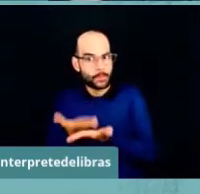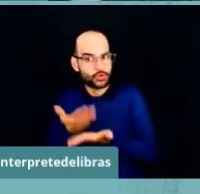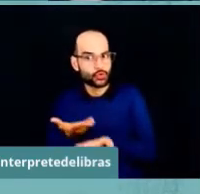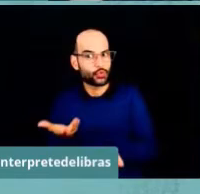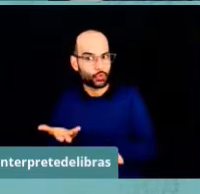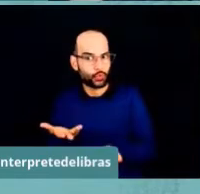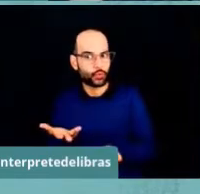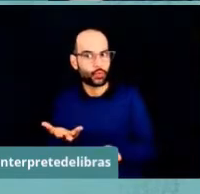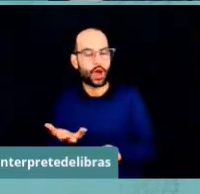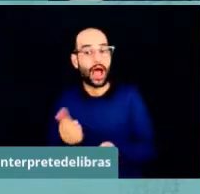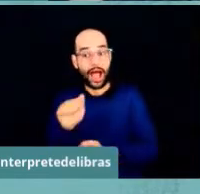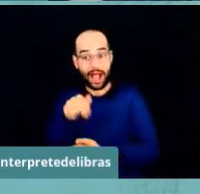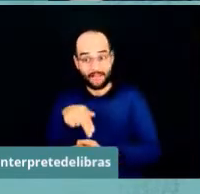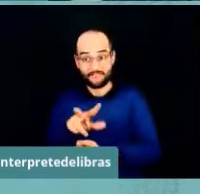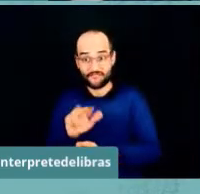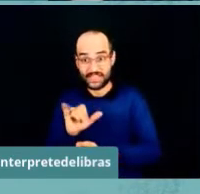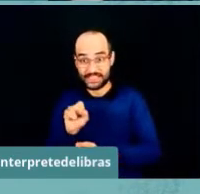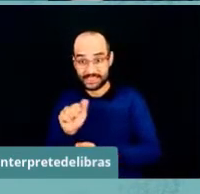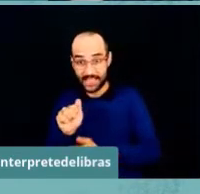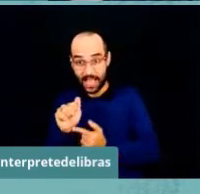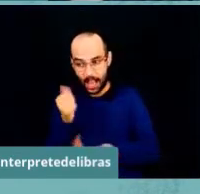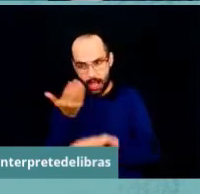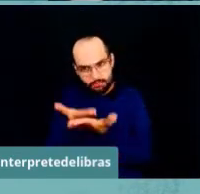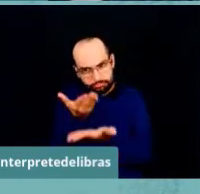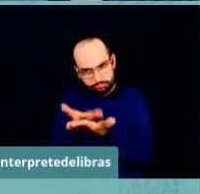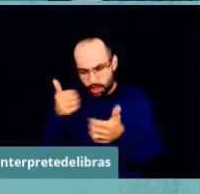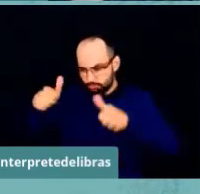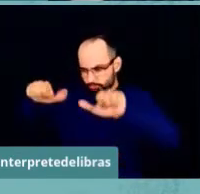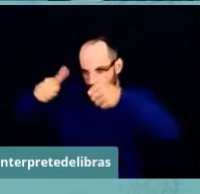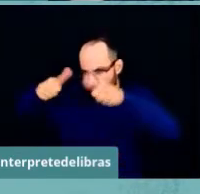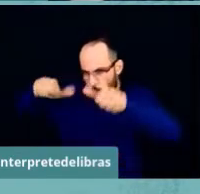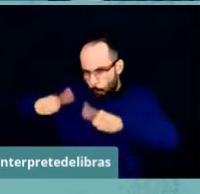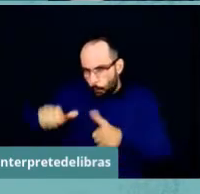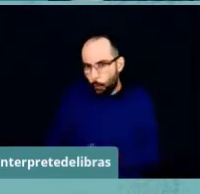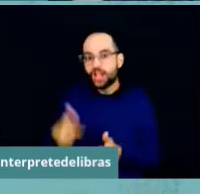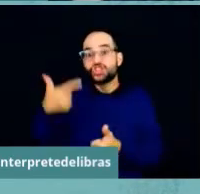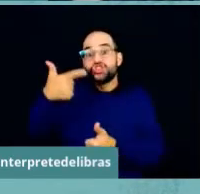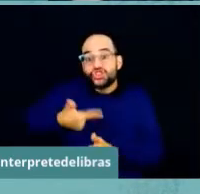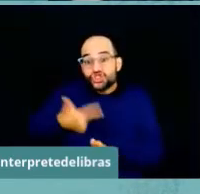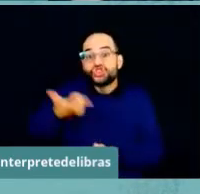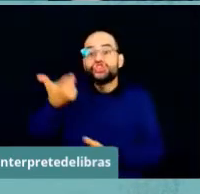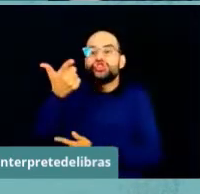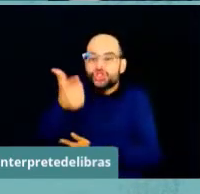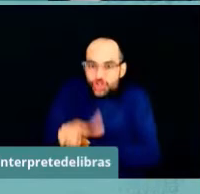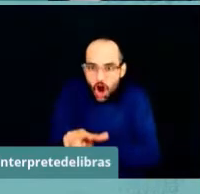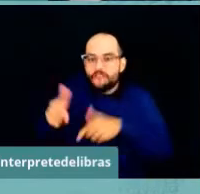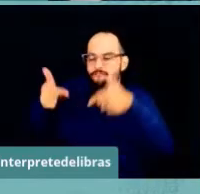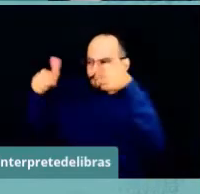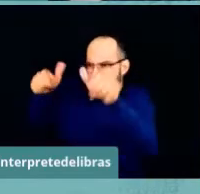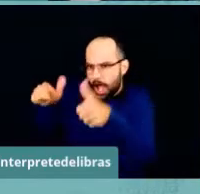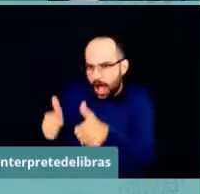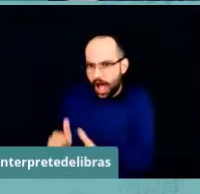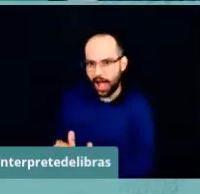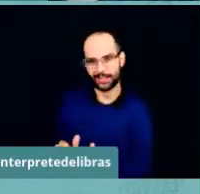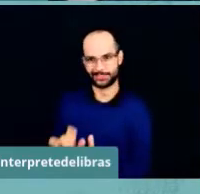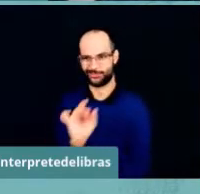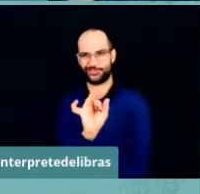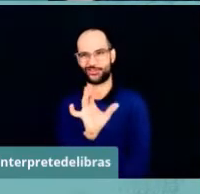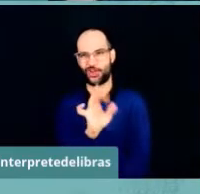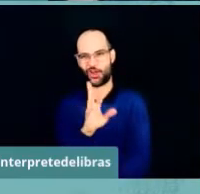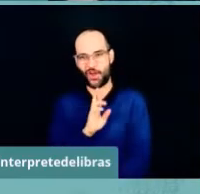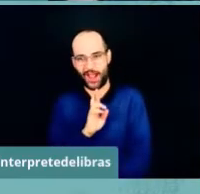vai aprovar a vacina, ela reavalia todos esses dados do estudo. A Anvisa não vai pegar só